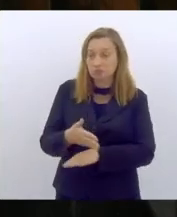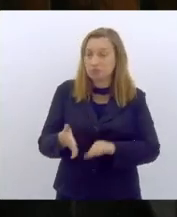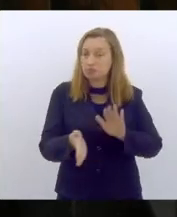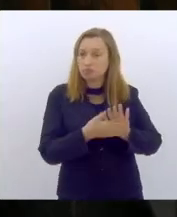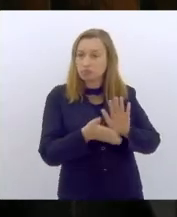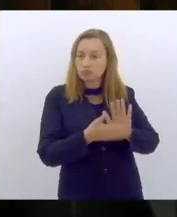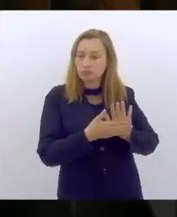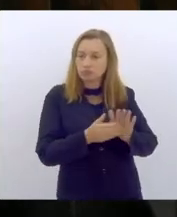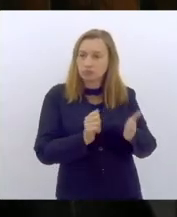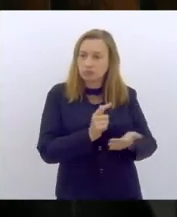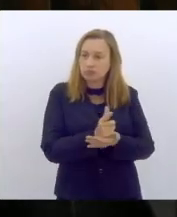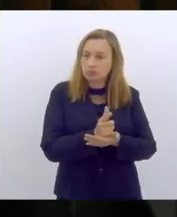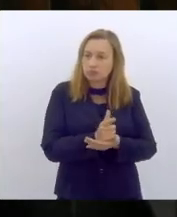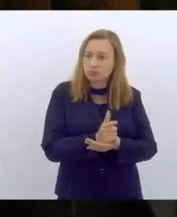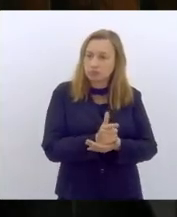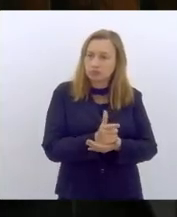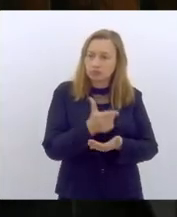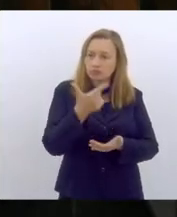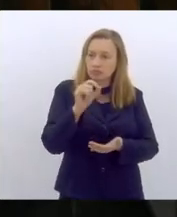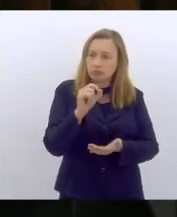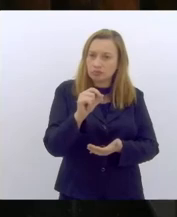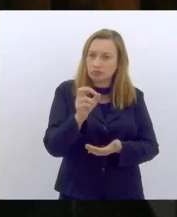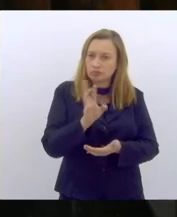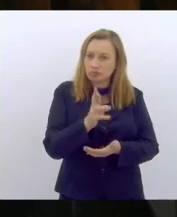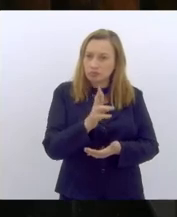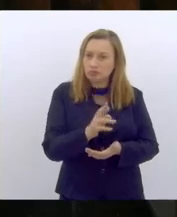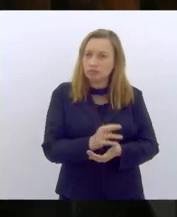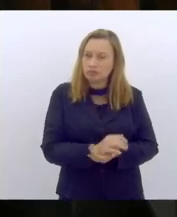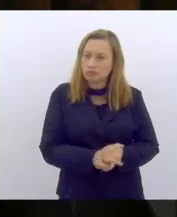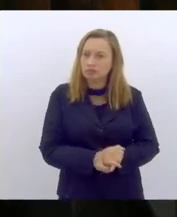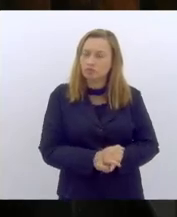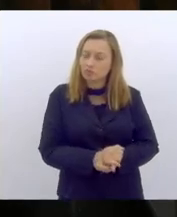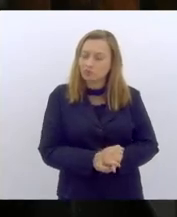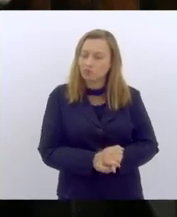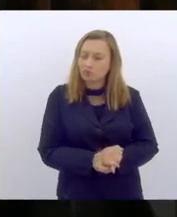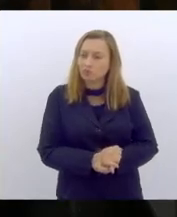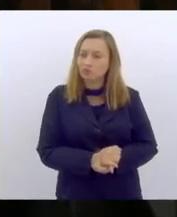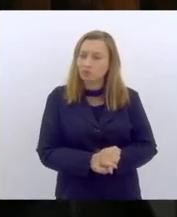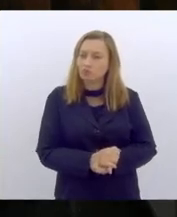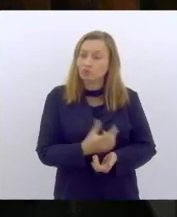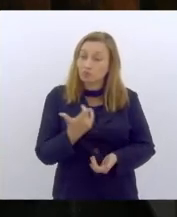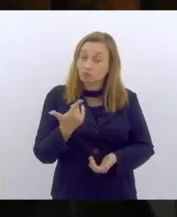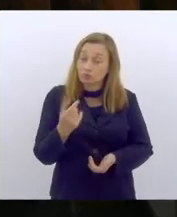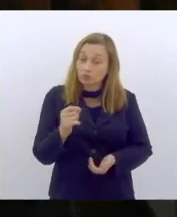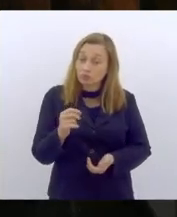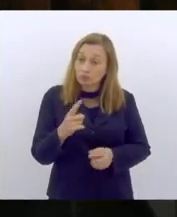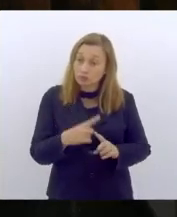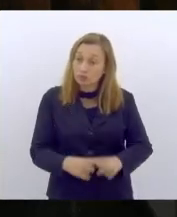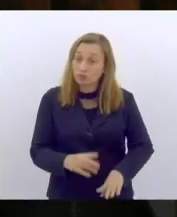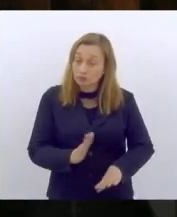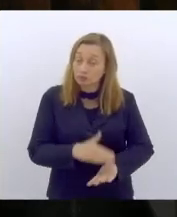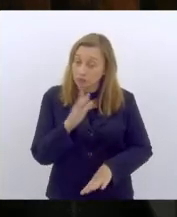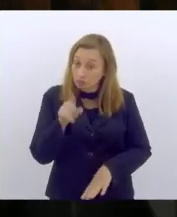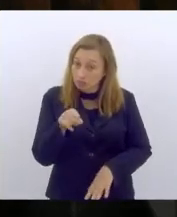uma proposta de pagar r$ 10 vezes mais